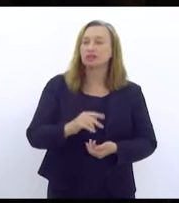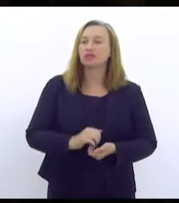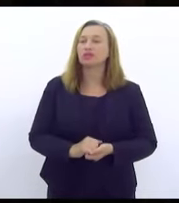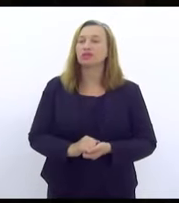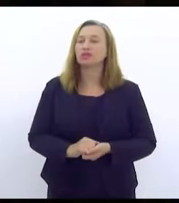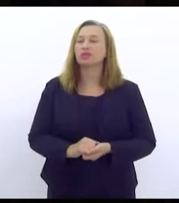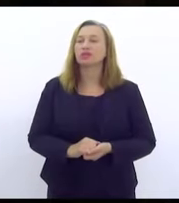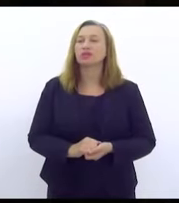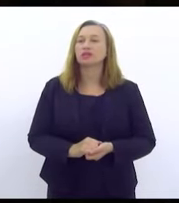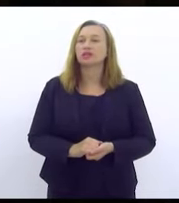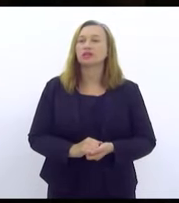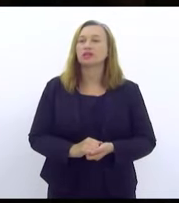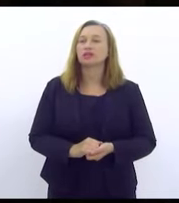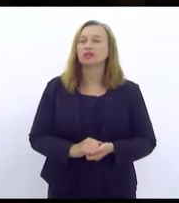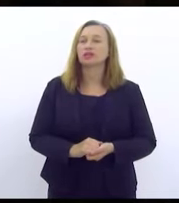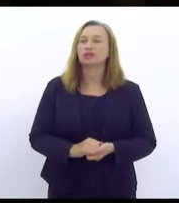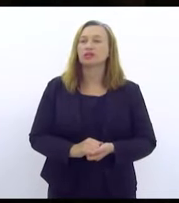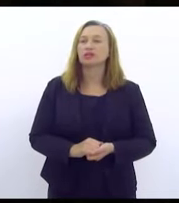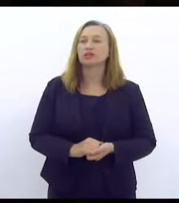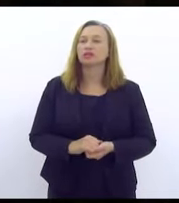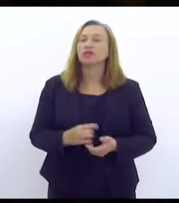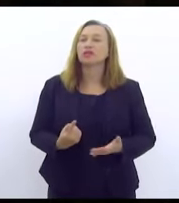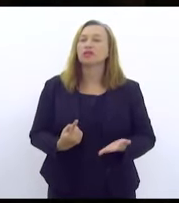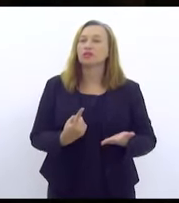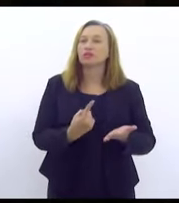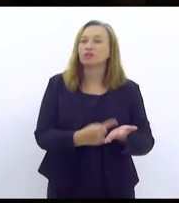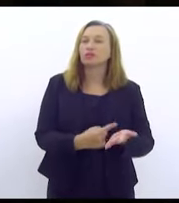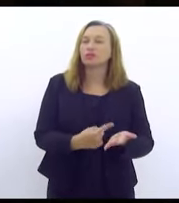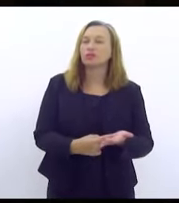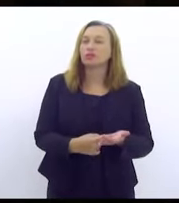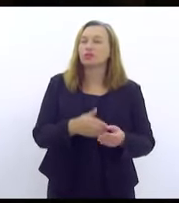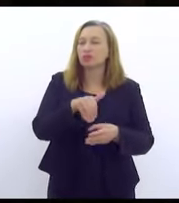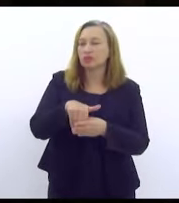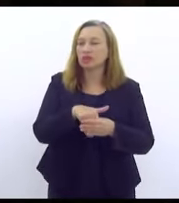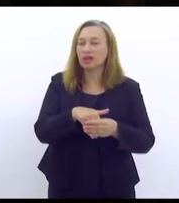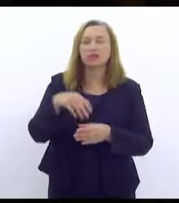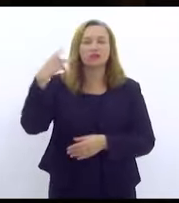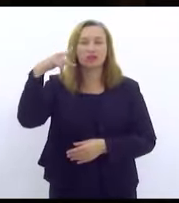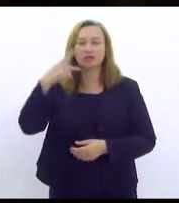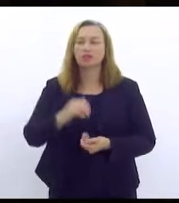cidade que Vossa Excelência cumpriu o mandato de vereador e saiu